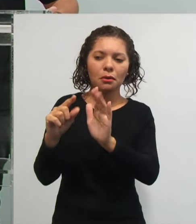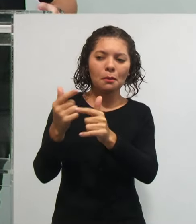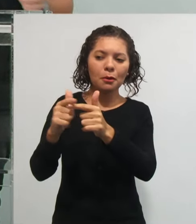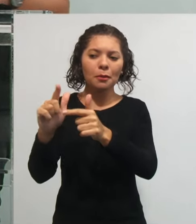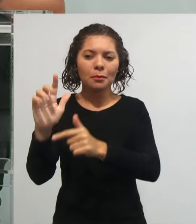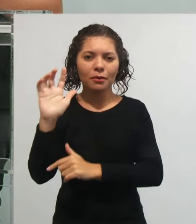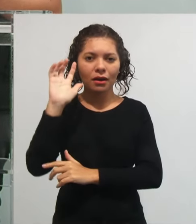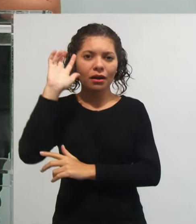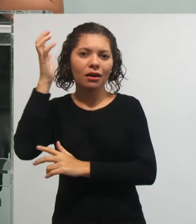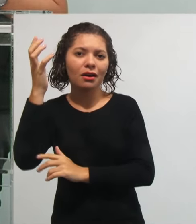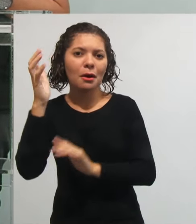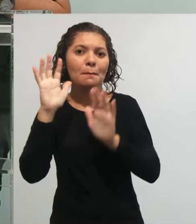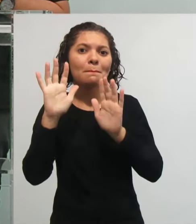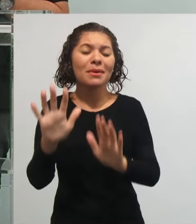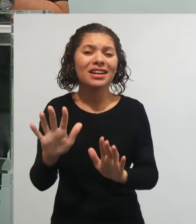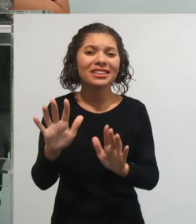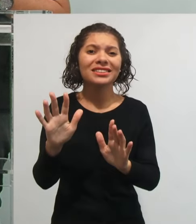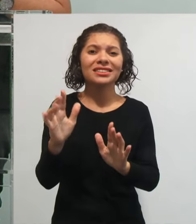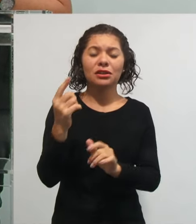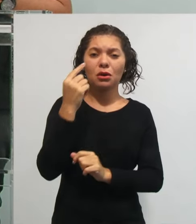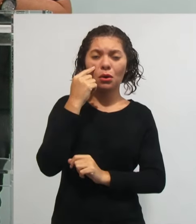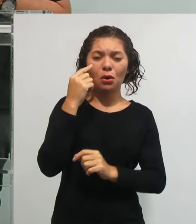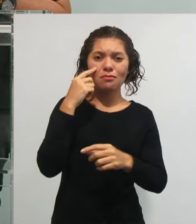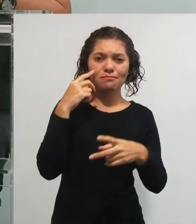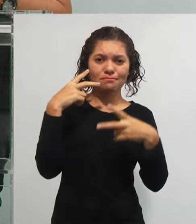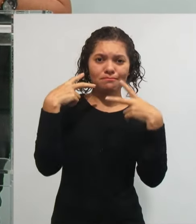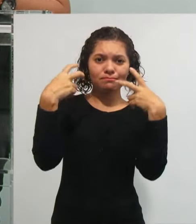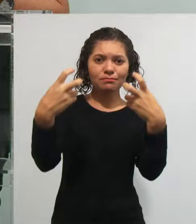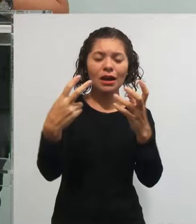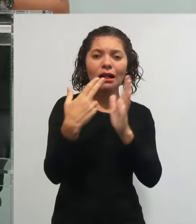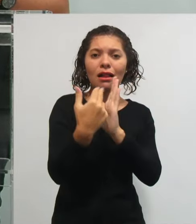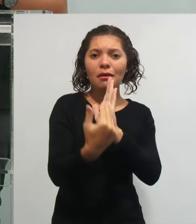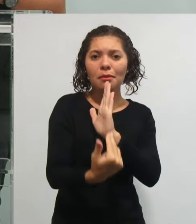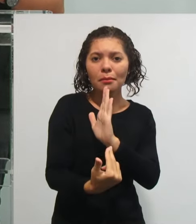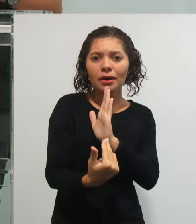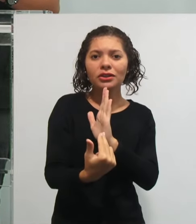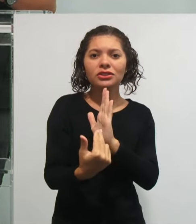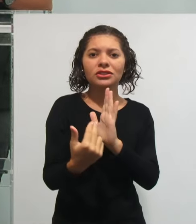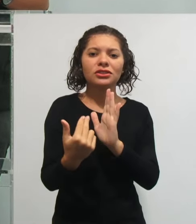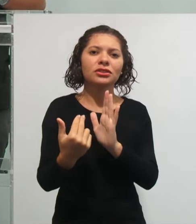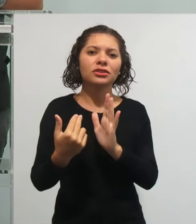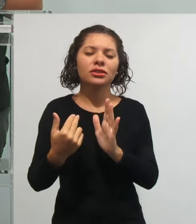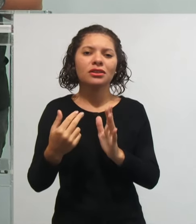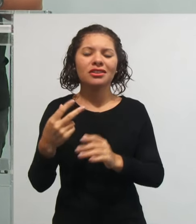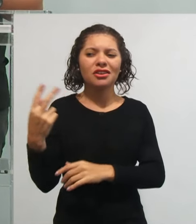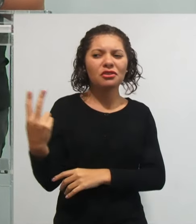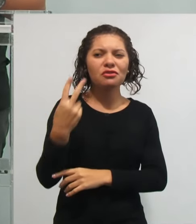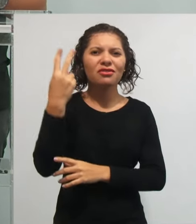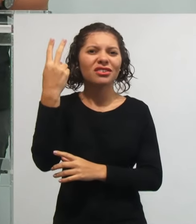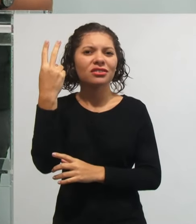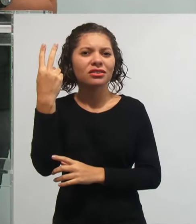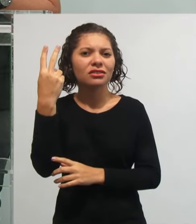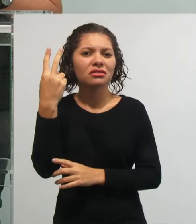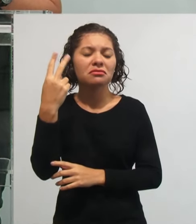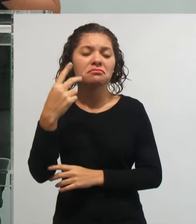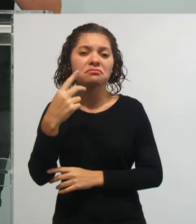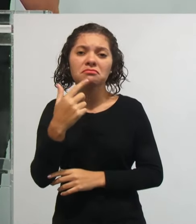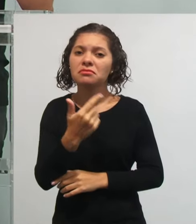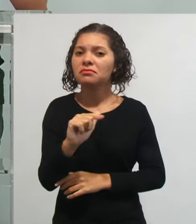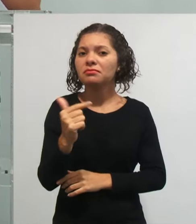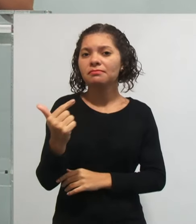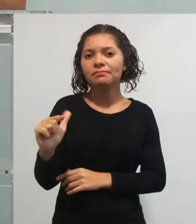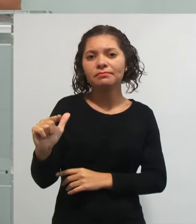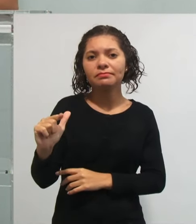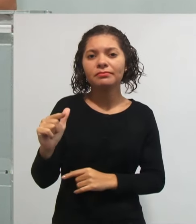necessidade mas perceba que esses itens aqui nenhum deles vão transmitir um valor sabe que para que